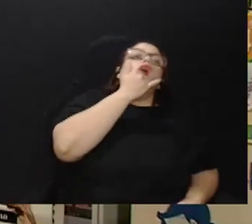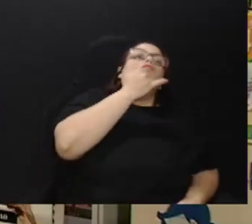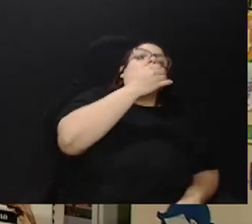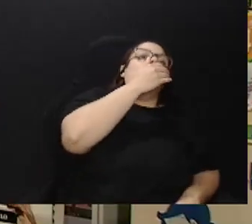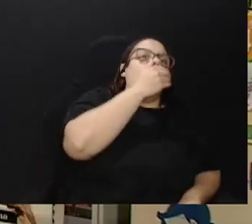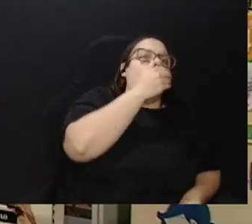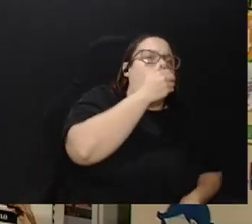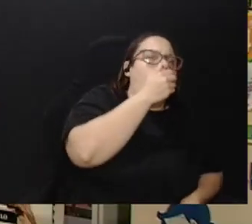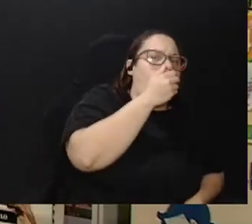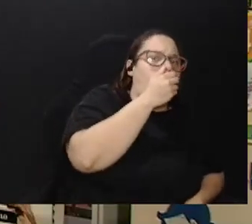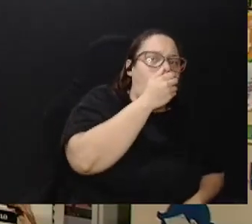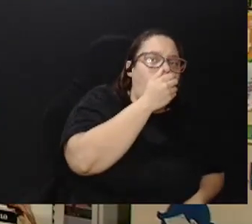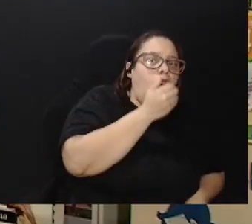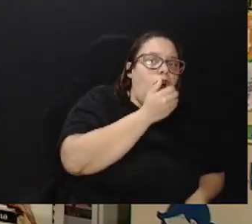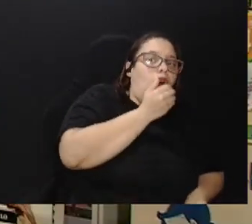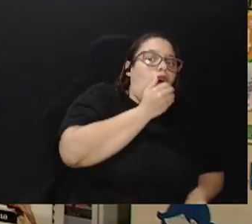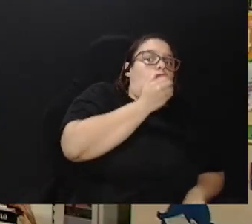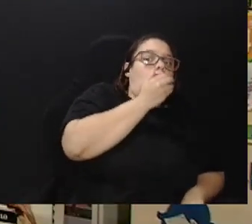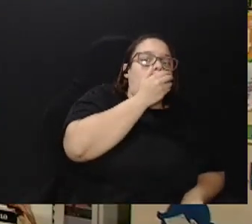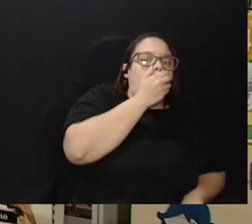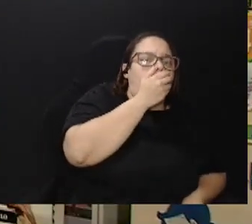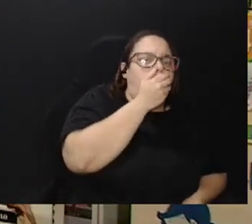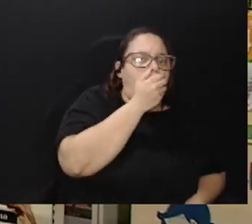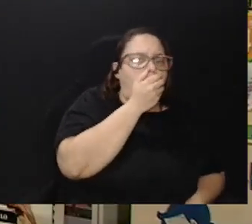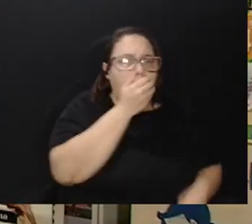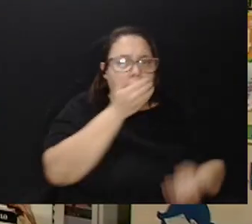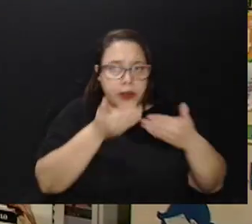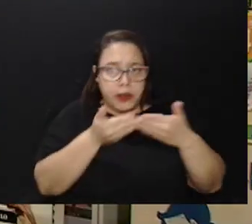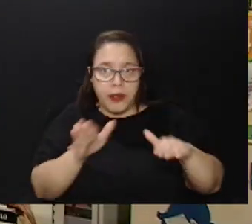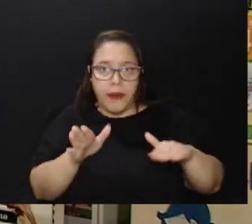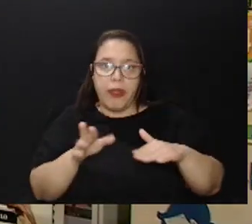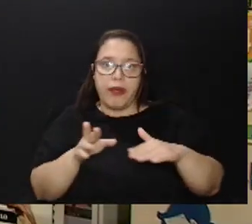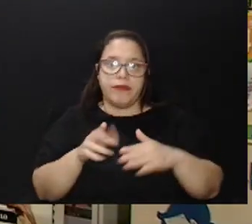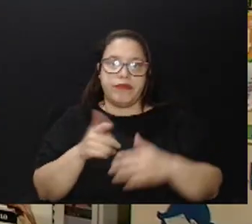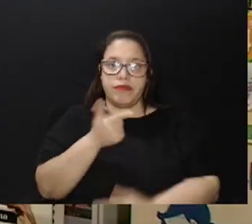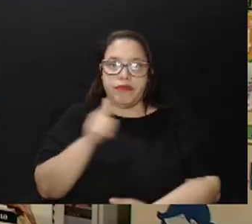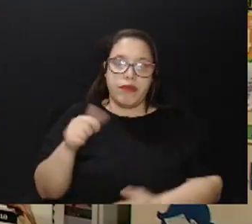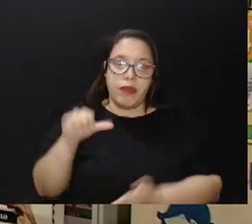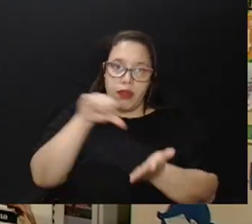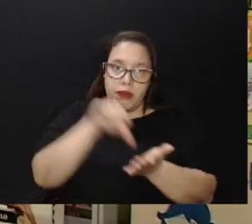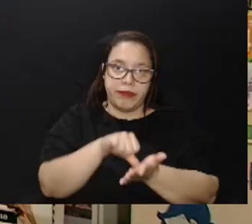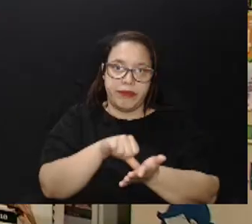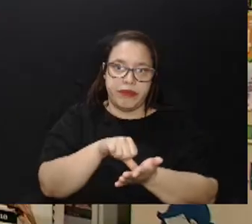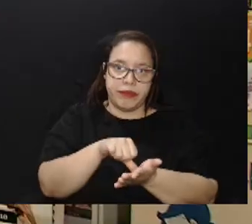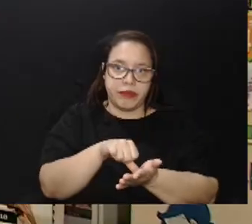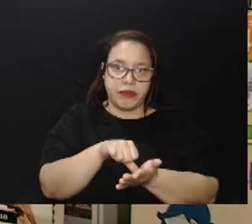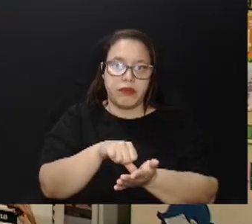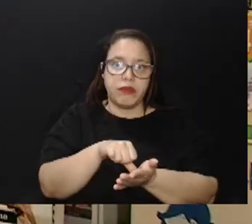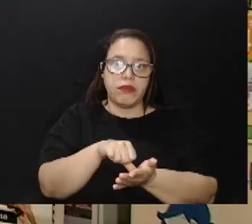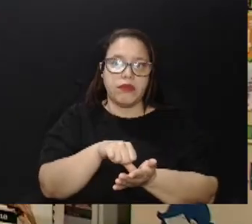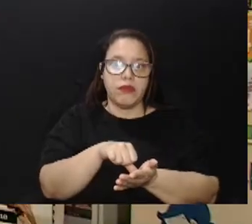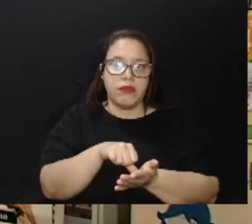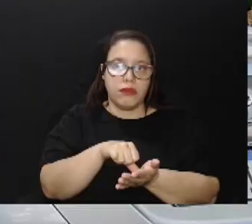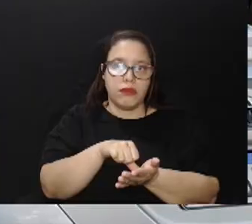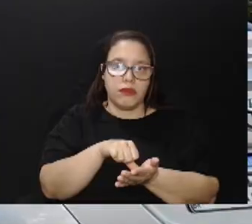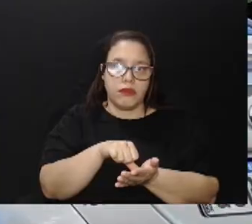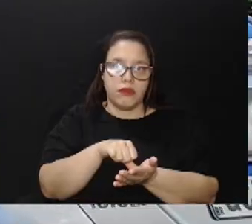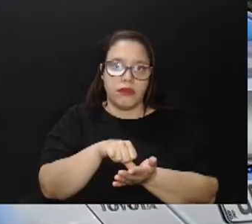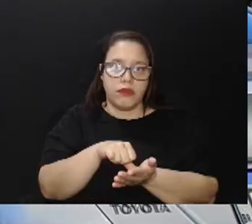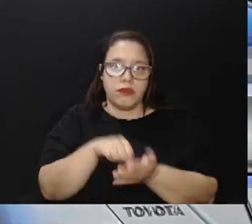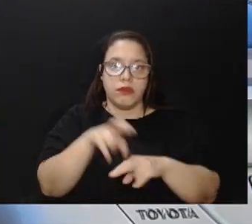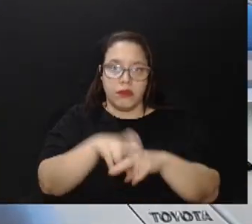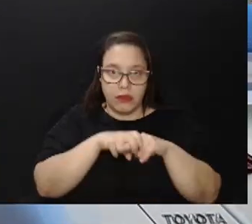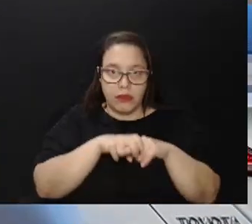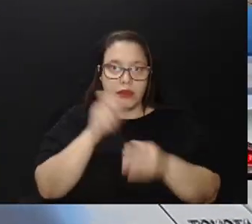destruíram tudo, né, para abrir a avenida, e eles ficaram sem sede. Então, por isso que compraram